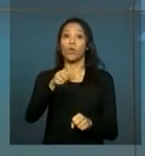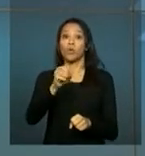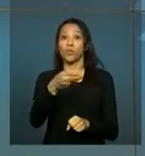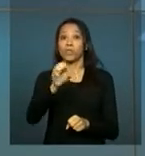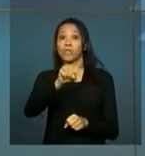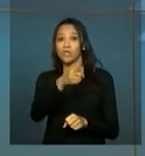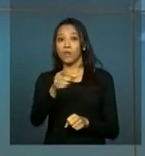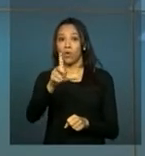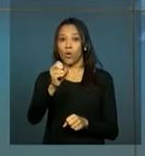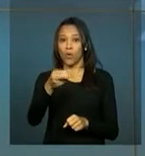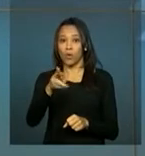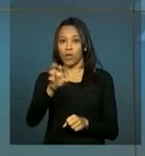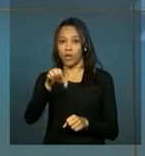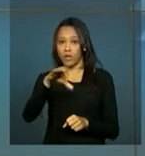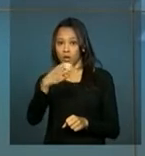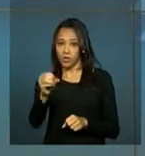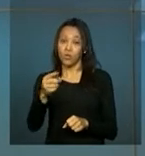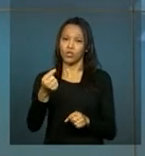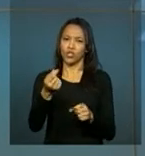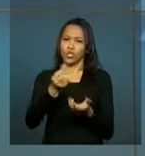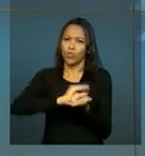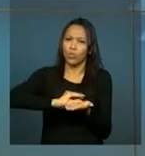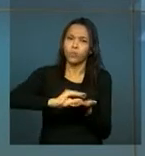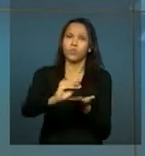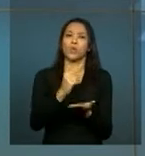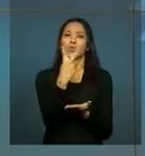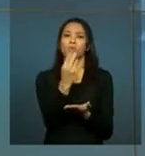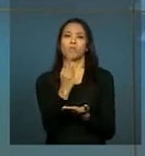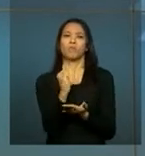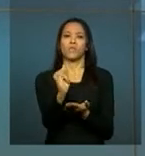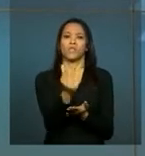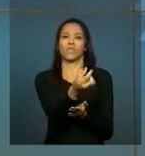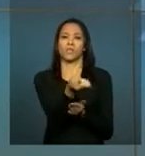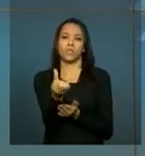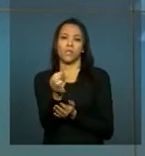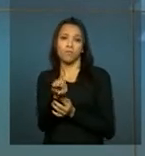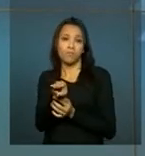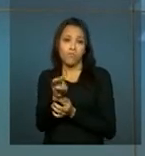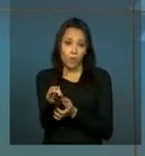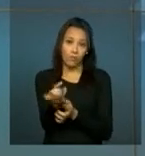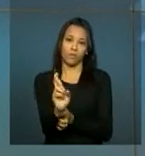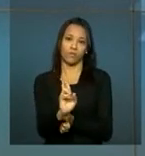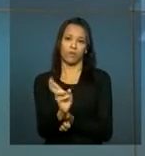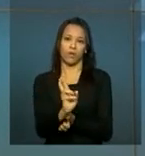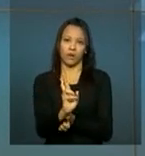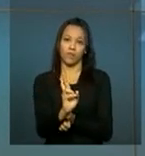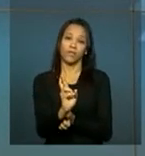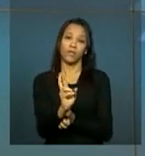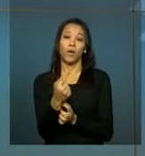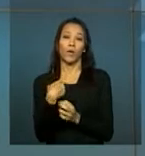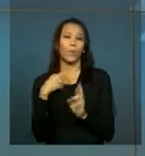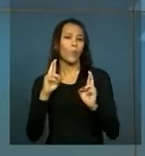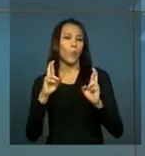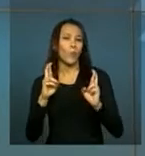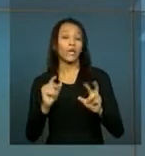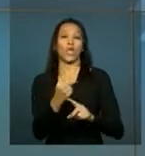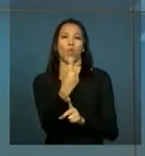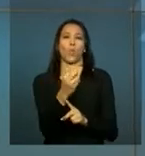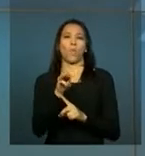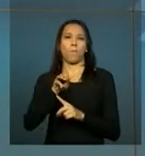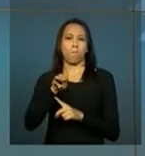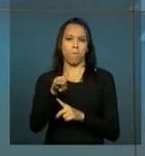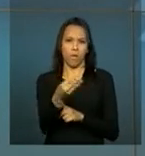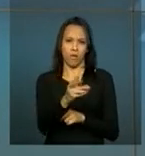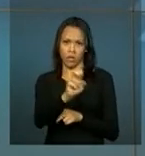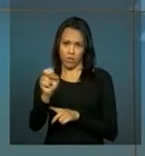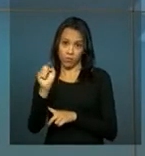São Lourenço o investimento previsto de 2 bilhões e seiscentos milhões de reais a expectativa é que um milhão